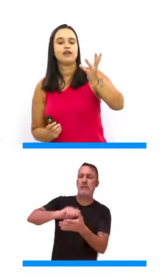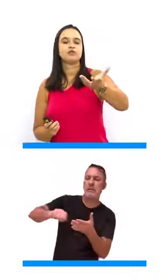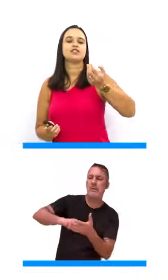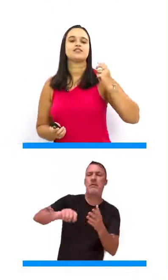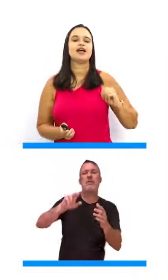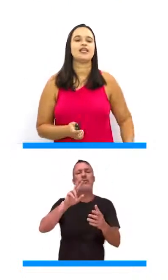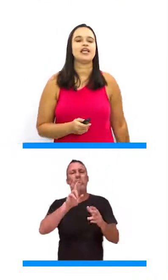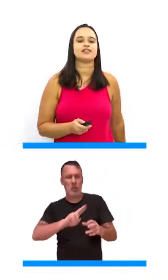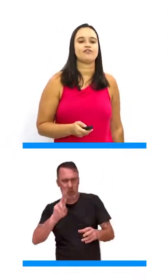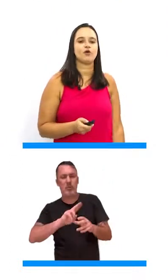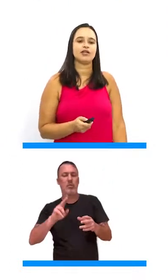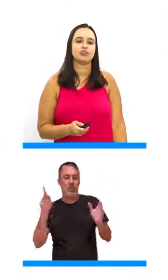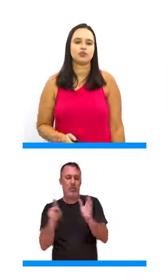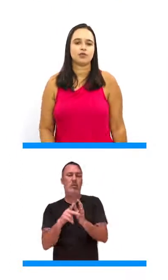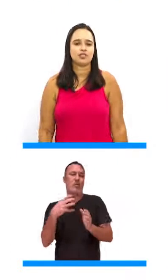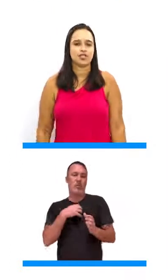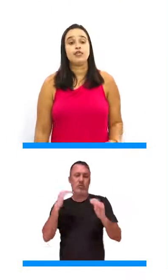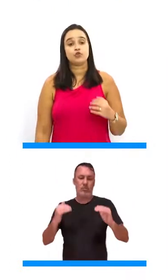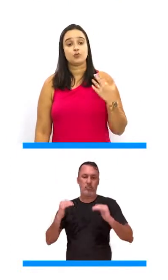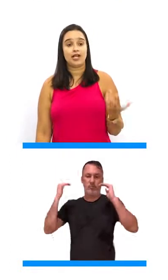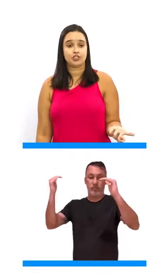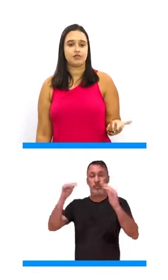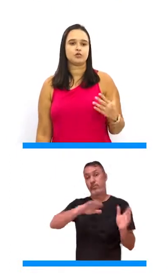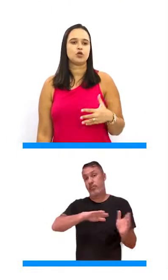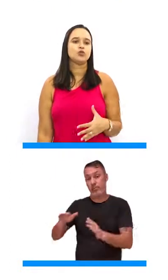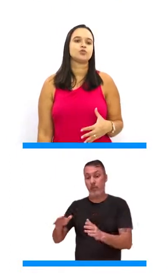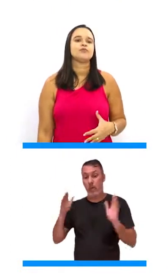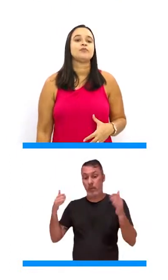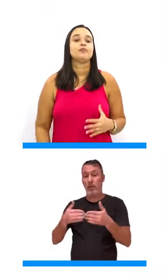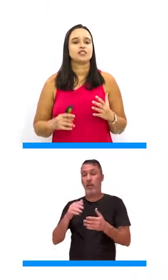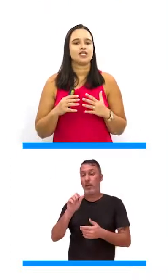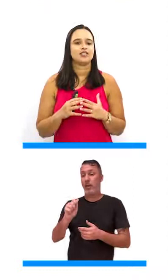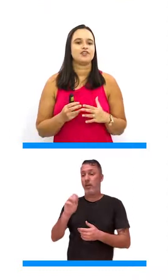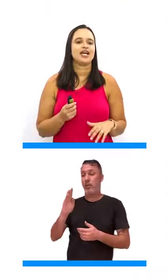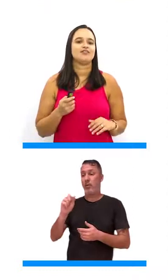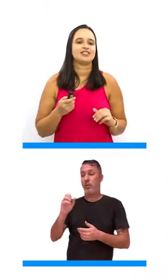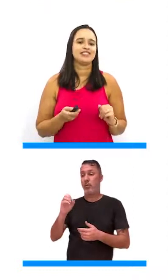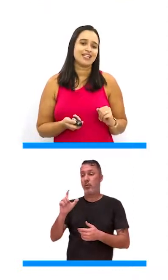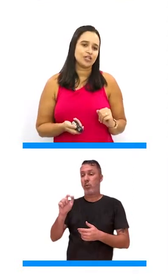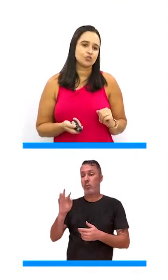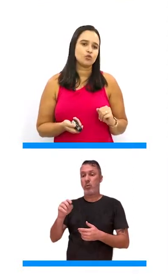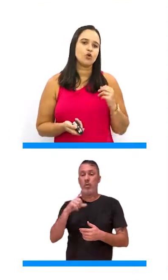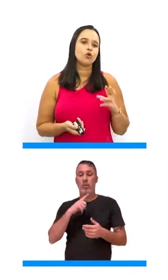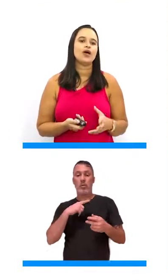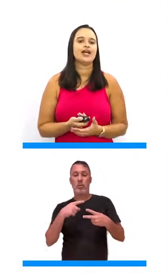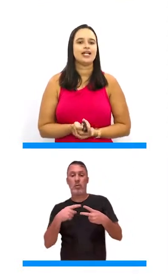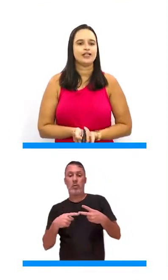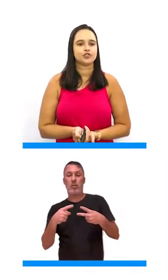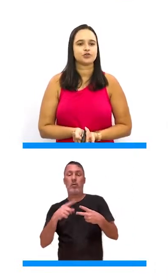gente vai utilizar aí essa forma aí de superioridade. E o superlativo absoluto pode ser classificado em sintético